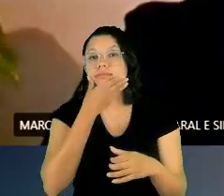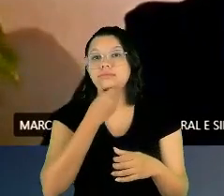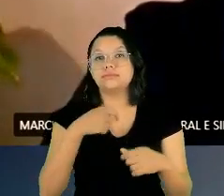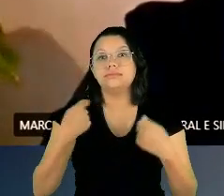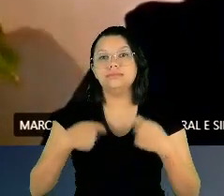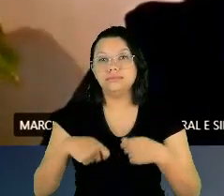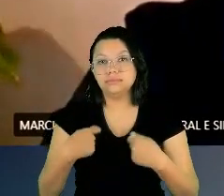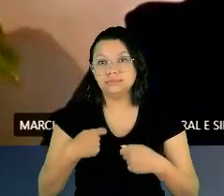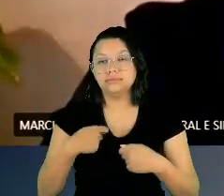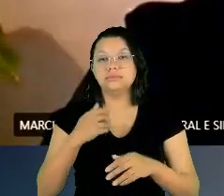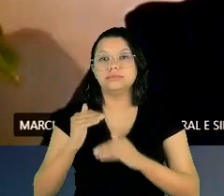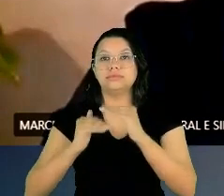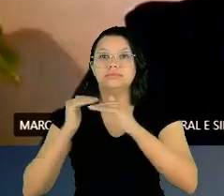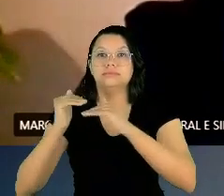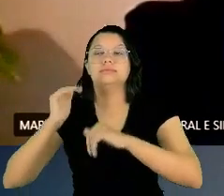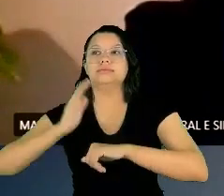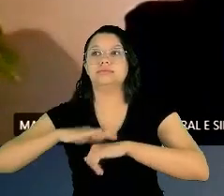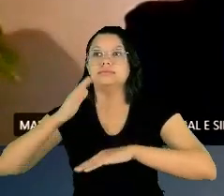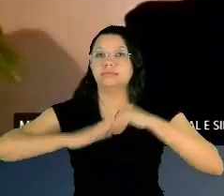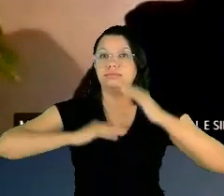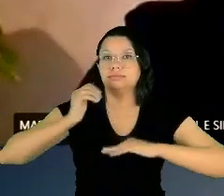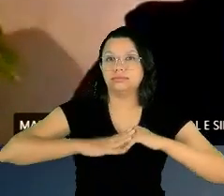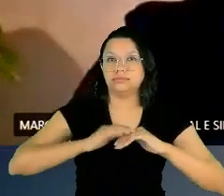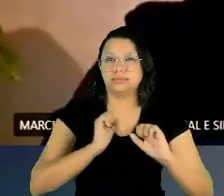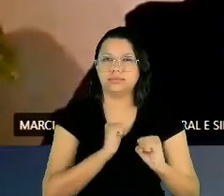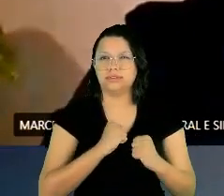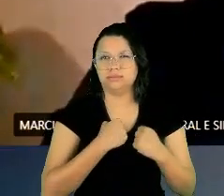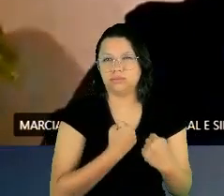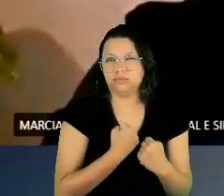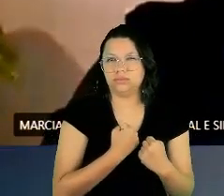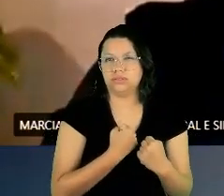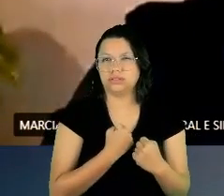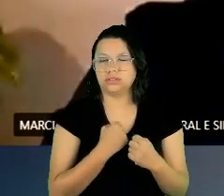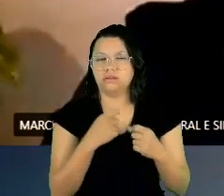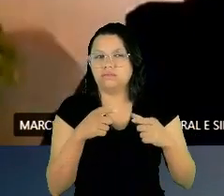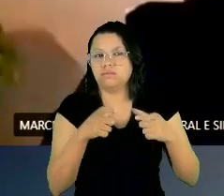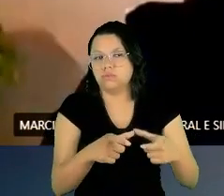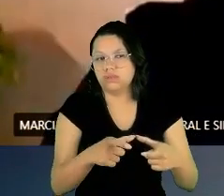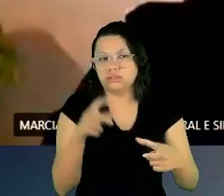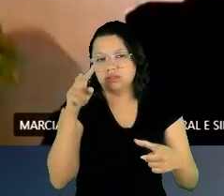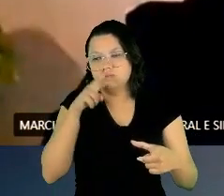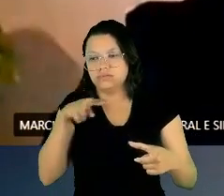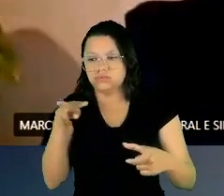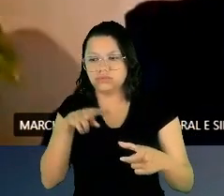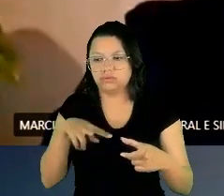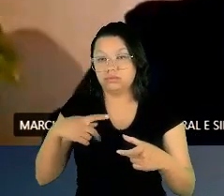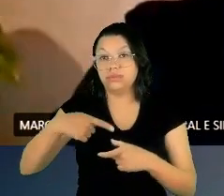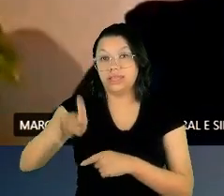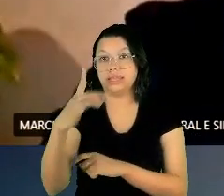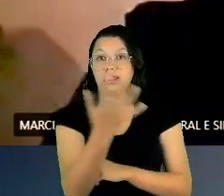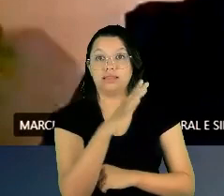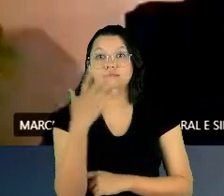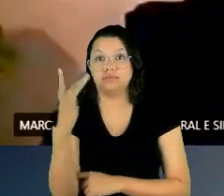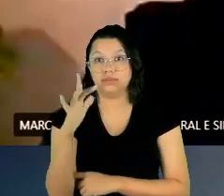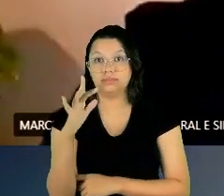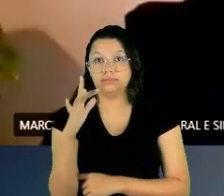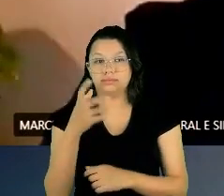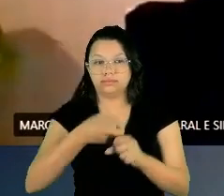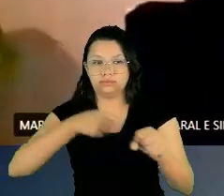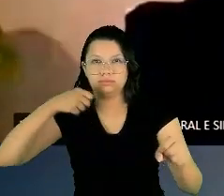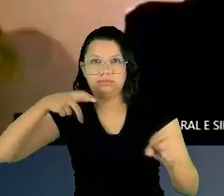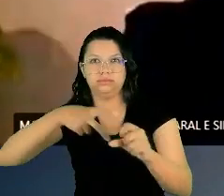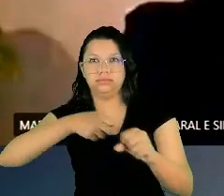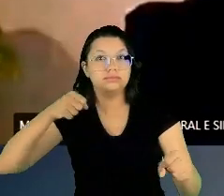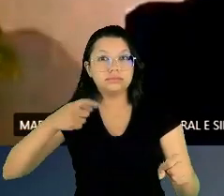teve que desenvolver mais habilidades de proteção, de luta, visoespacial, de localização, porque ele ia para a floresta caçar